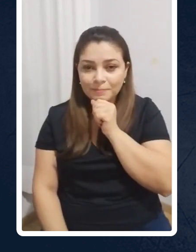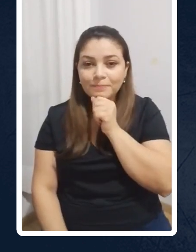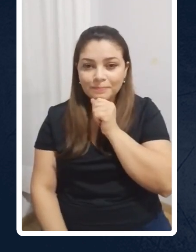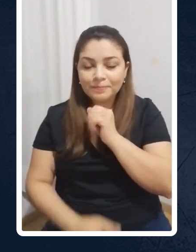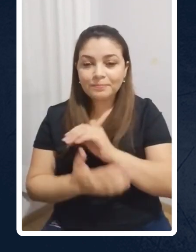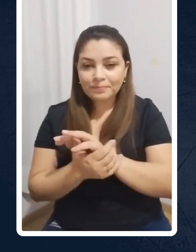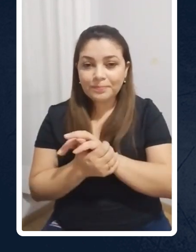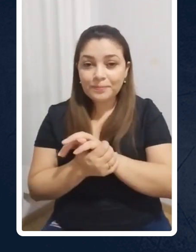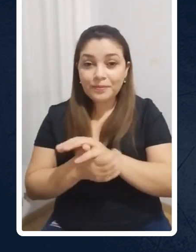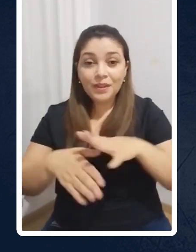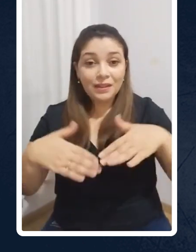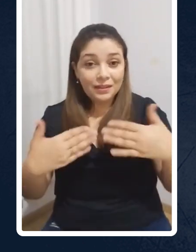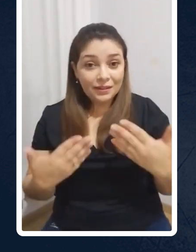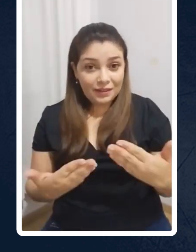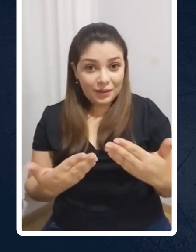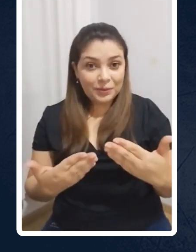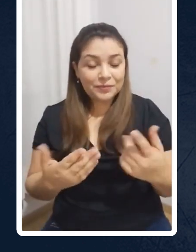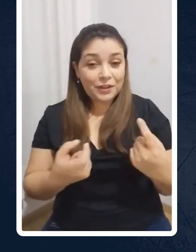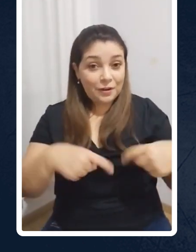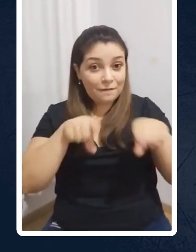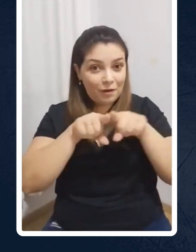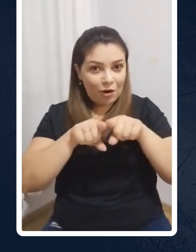Naquele momento da mesa do doutor,